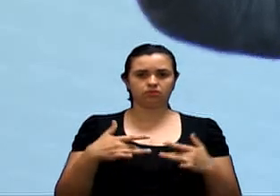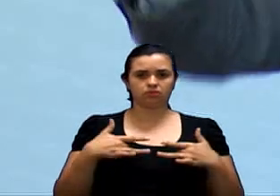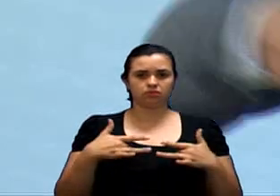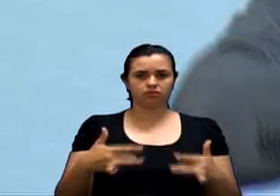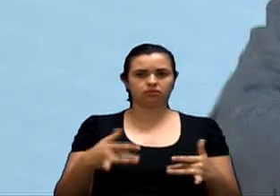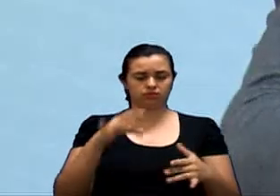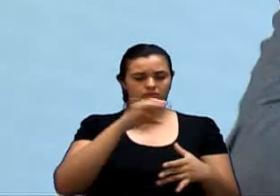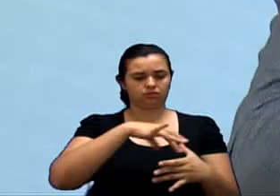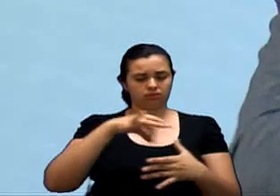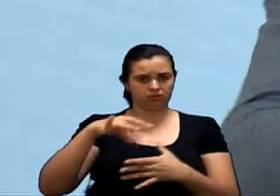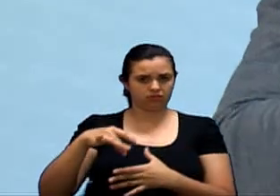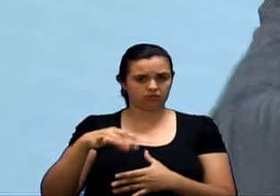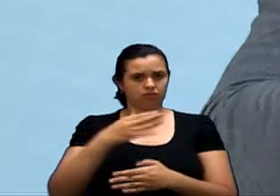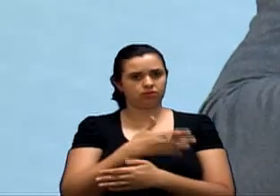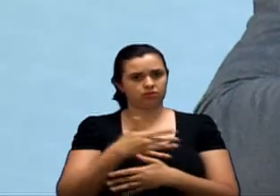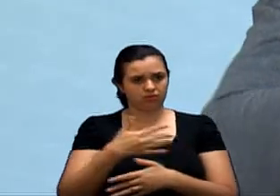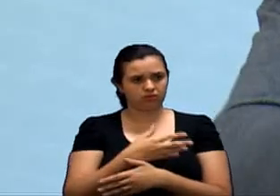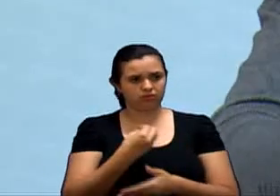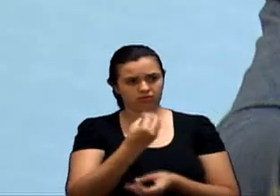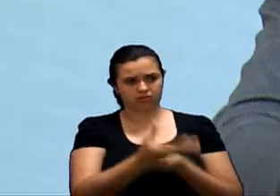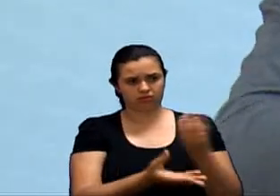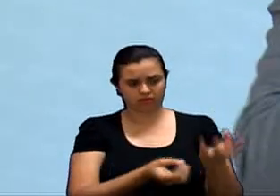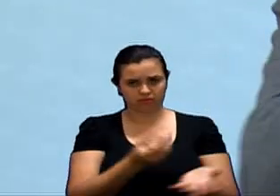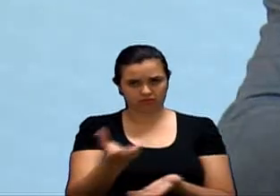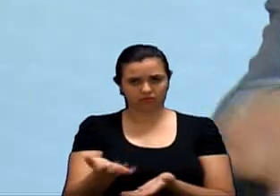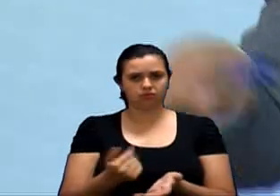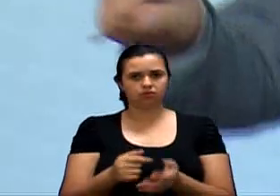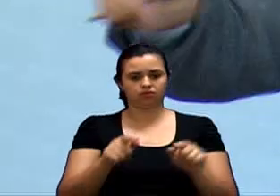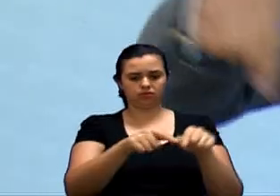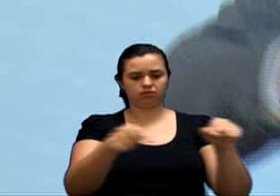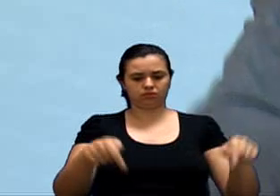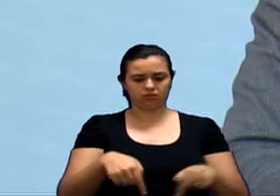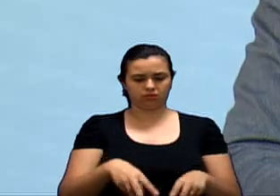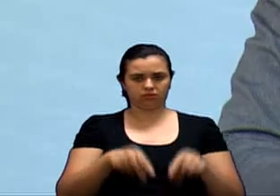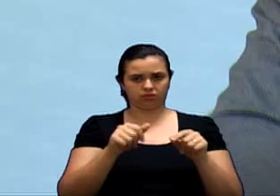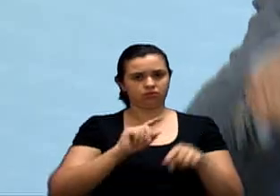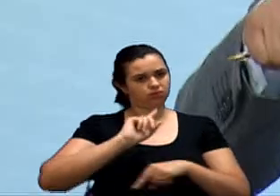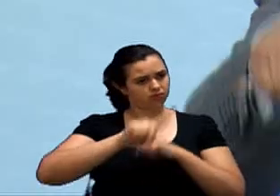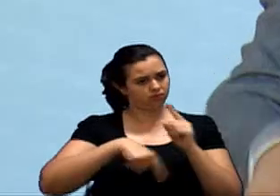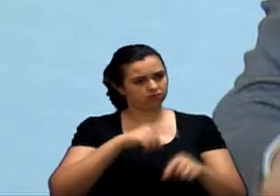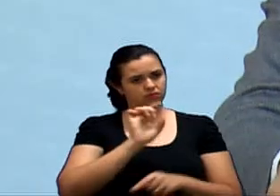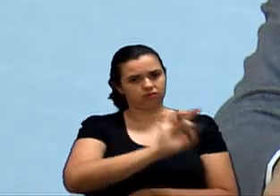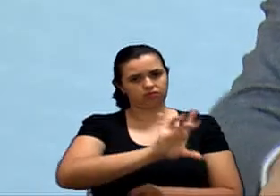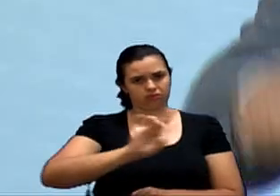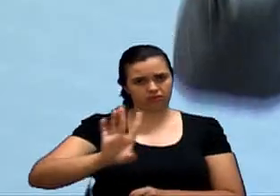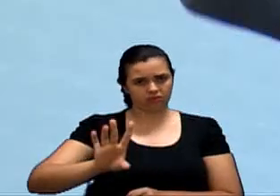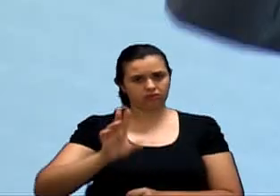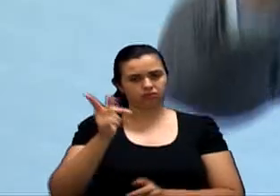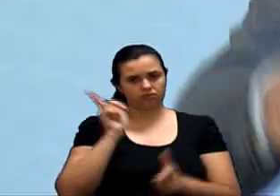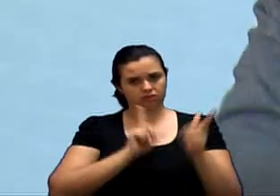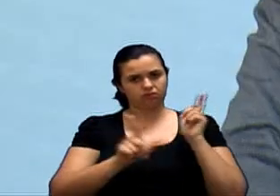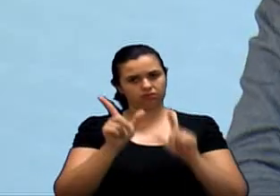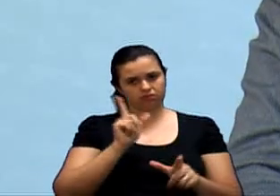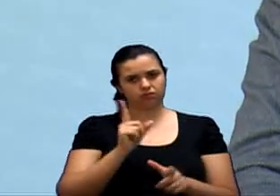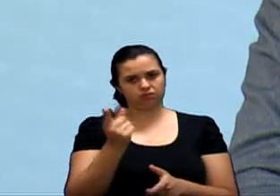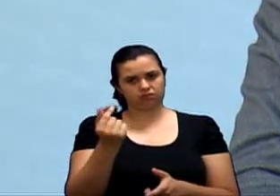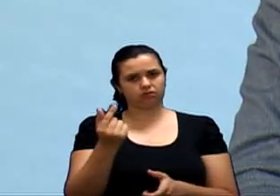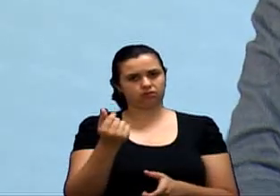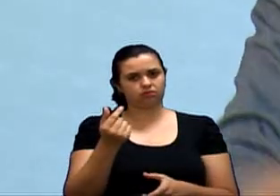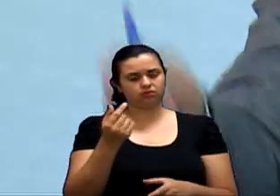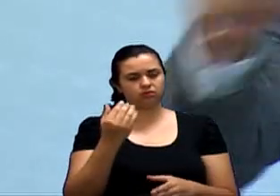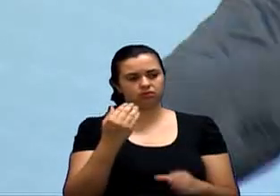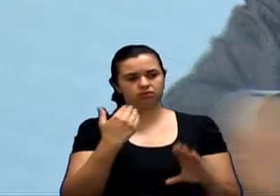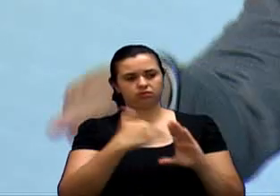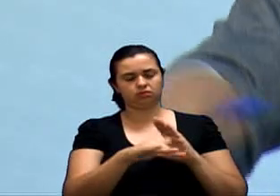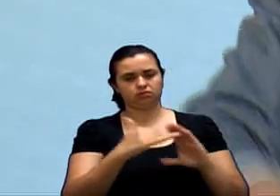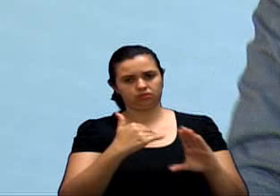município e vamos assumir o compromisso nosso de vereadores e cada um ajudar depois com uma verba boa e positiva para que eles consigam manter o projeto lá em